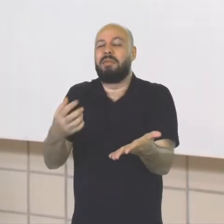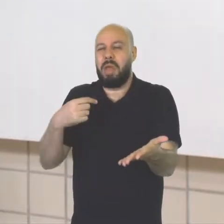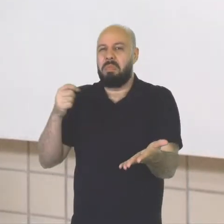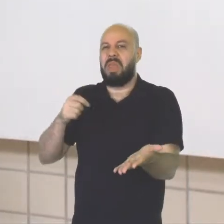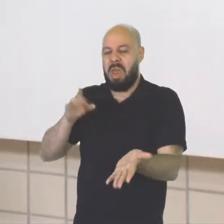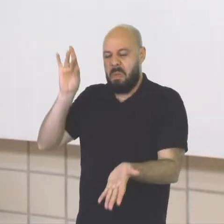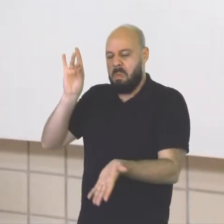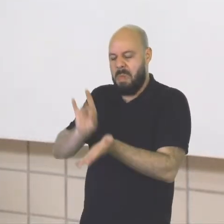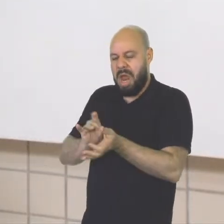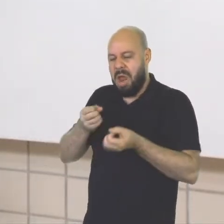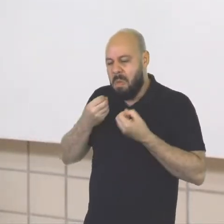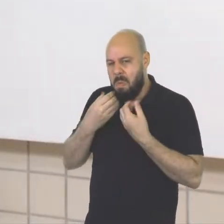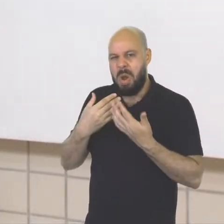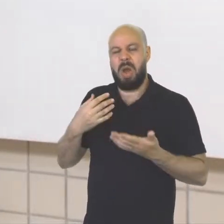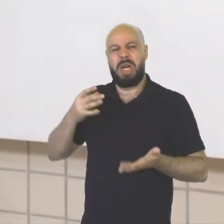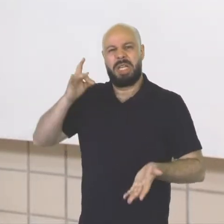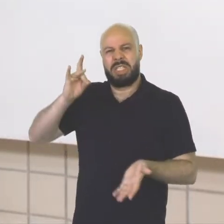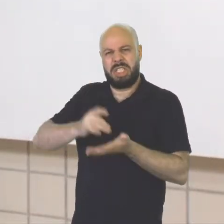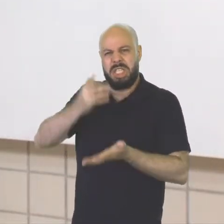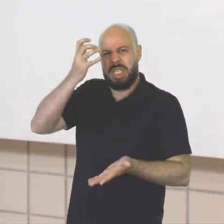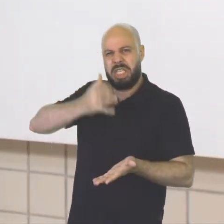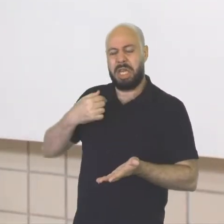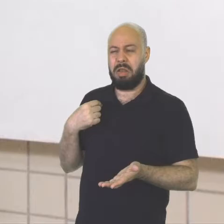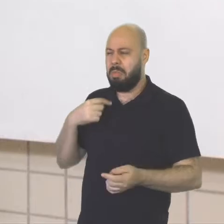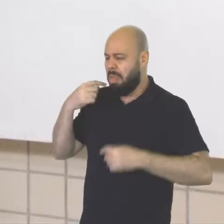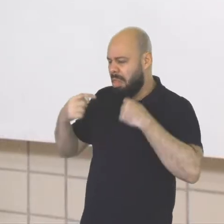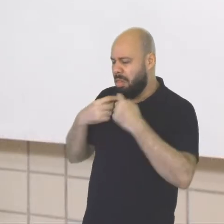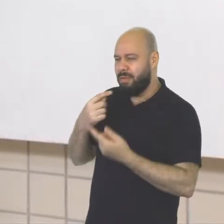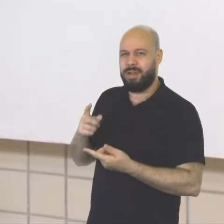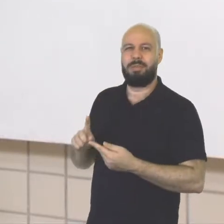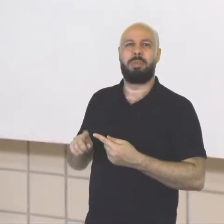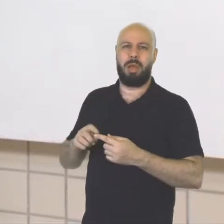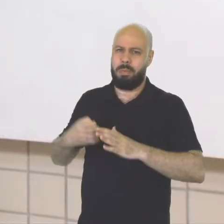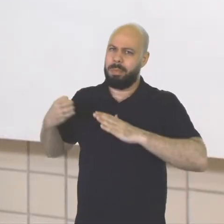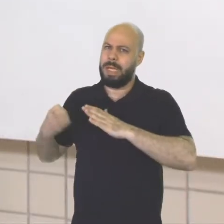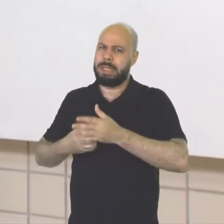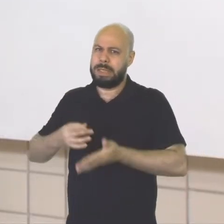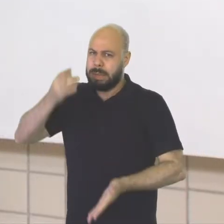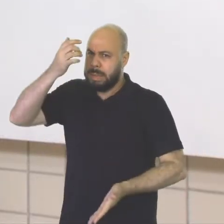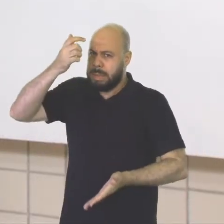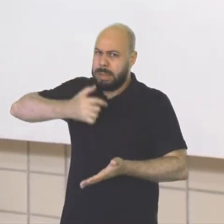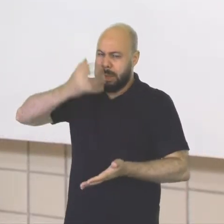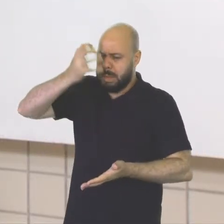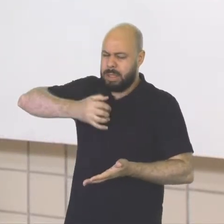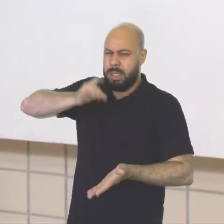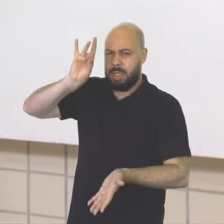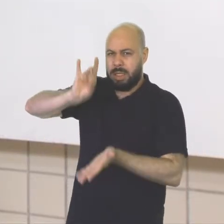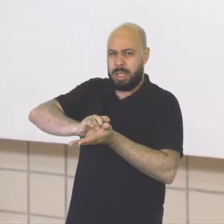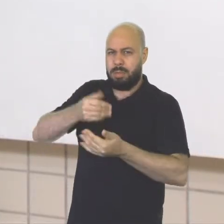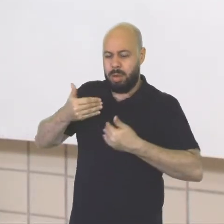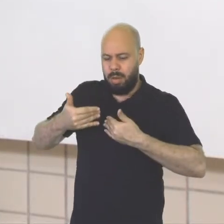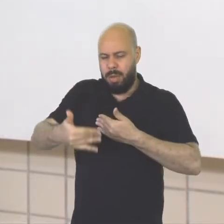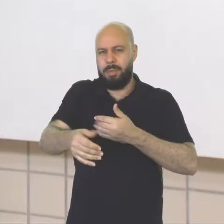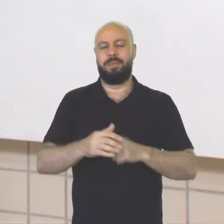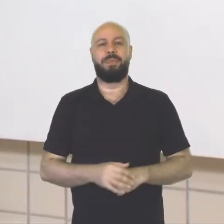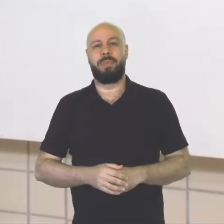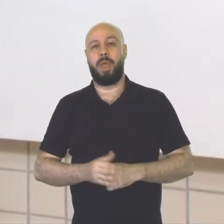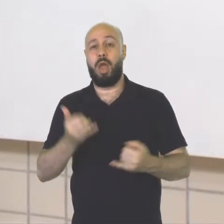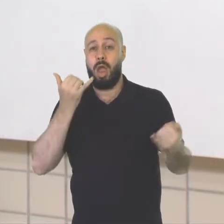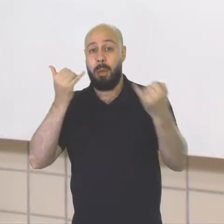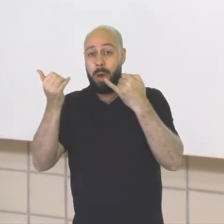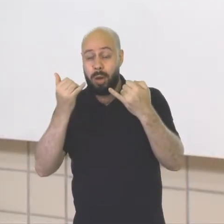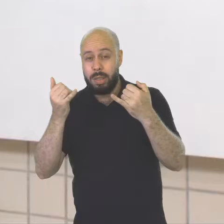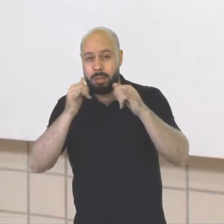a pena você ler e sem se questionar se aquilo é verdade ou não, que é muito importante, tá, pessoal? A notícia, ela